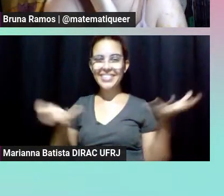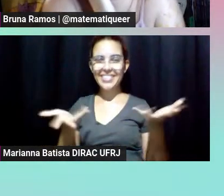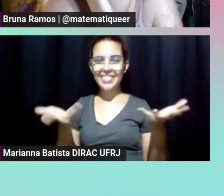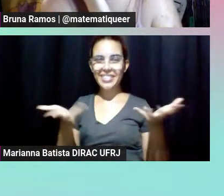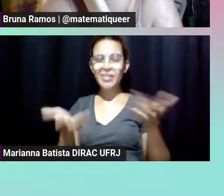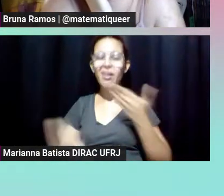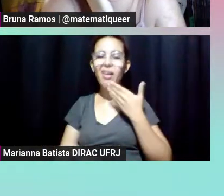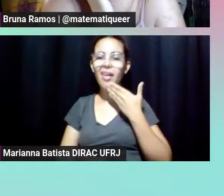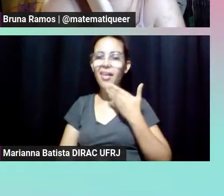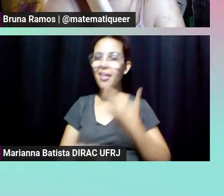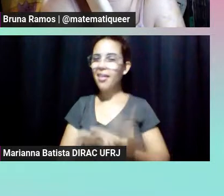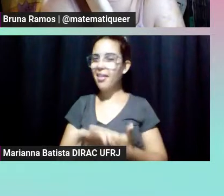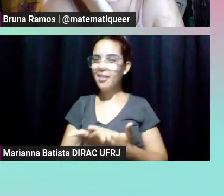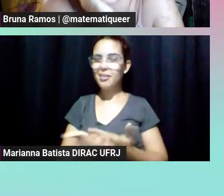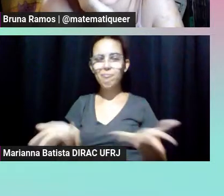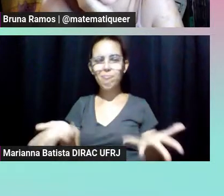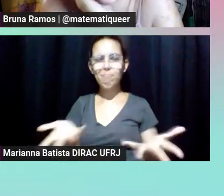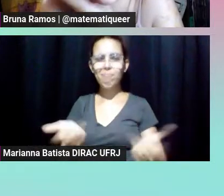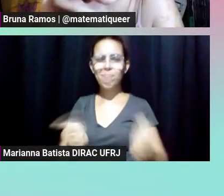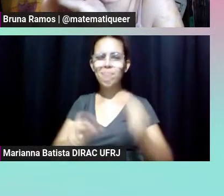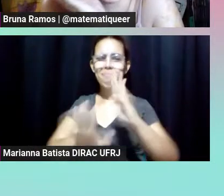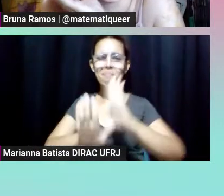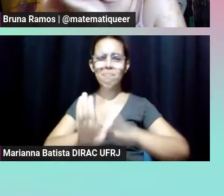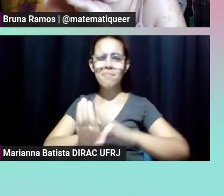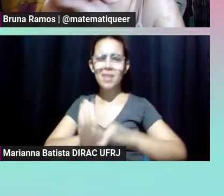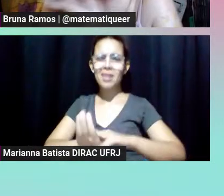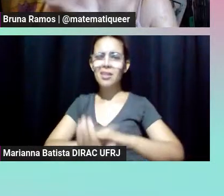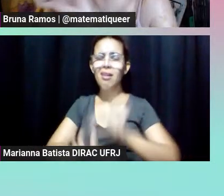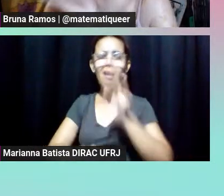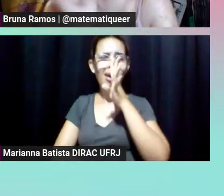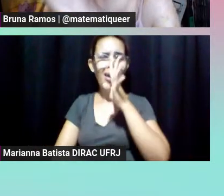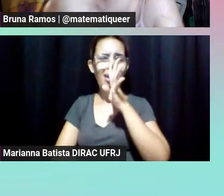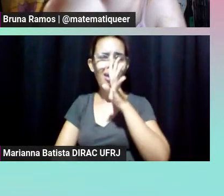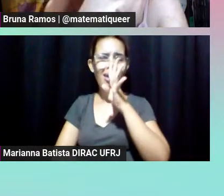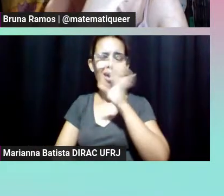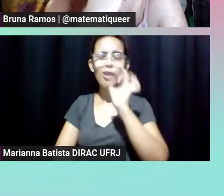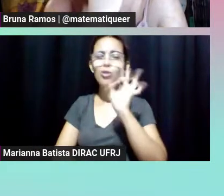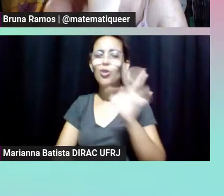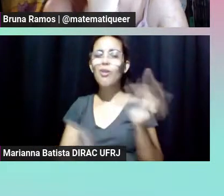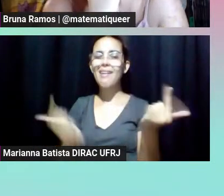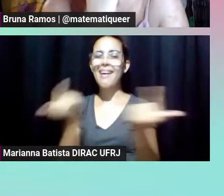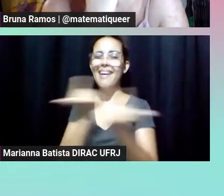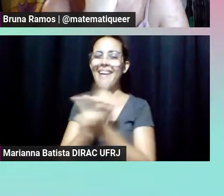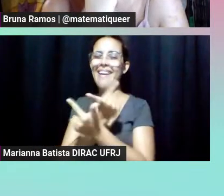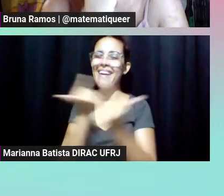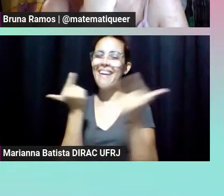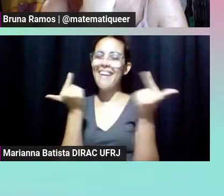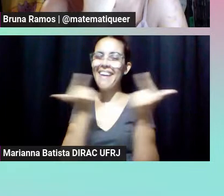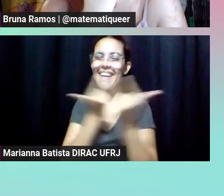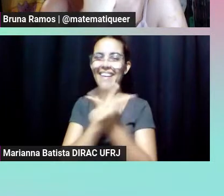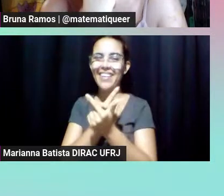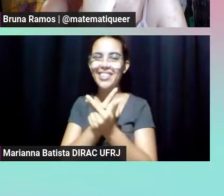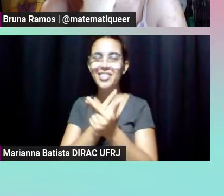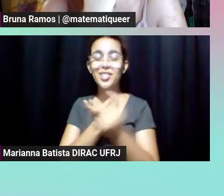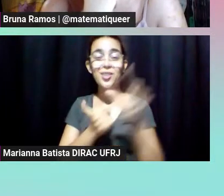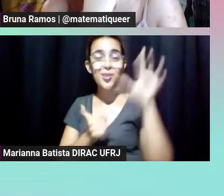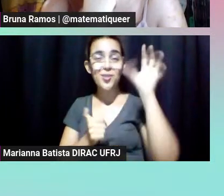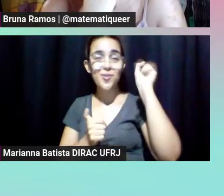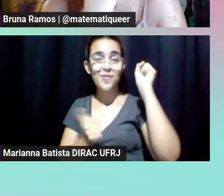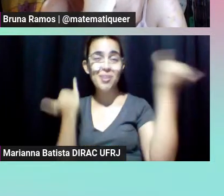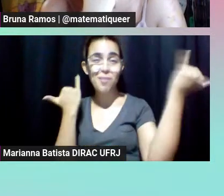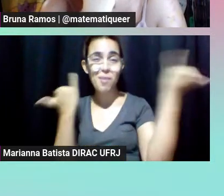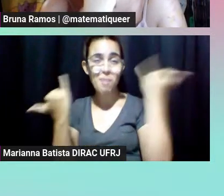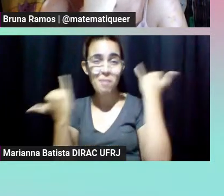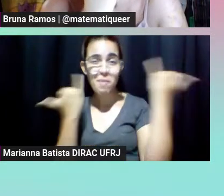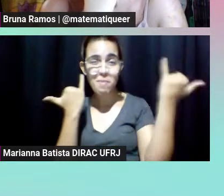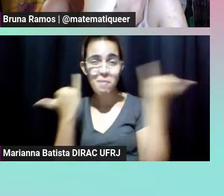nos bastidores assistindo e sorrindo e ouvindo vocês, assim. Realmente foi muito especial